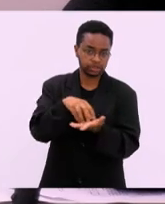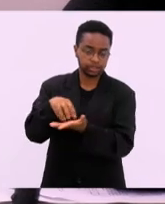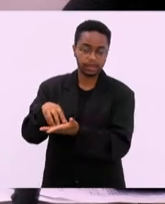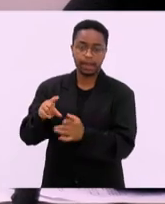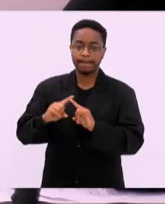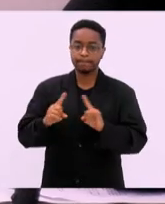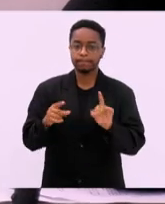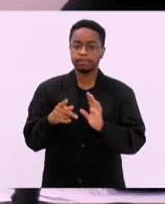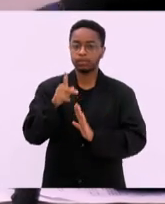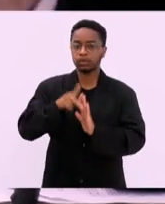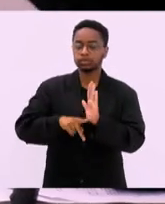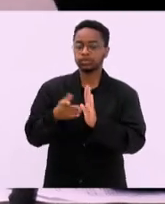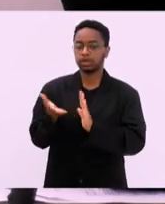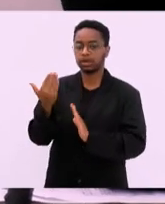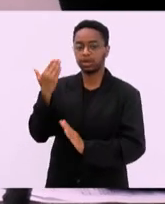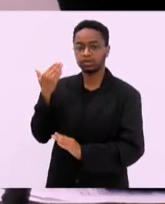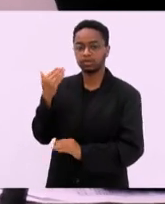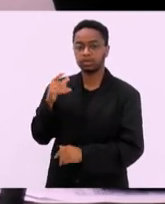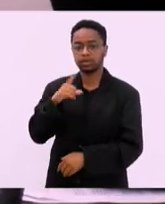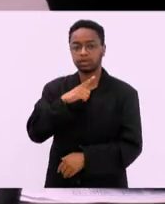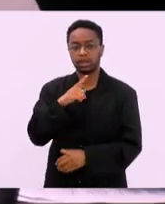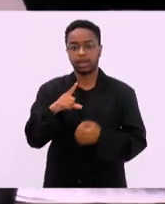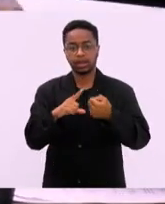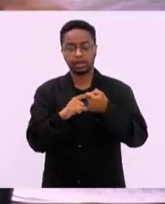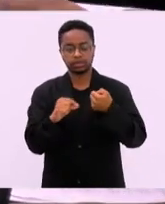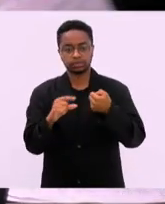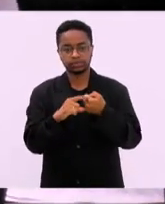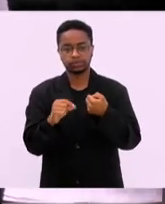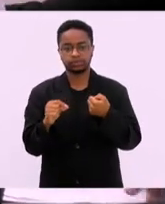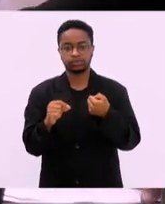projeto anterior tinha um artigo que era